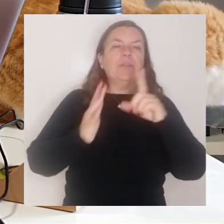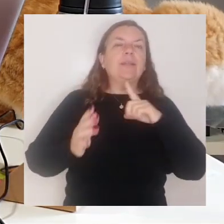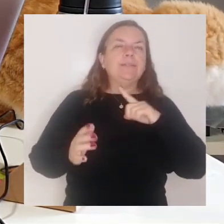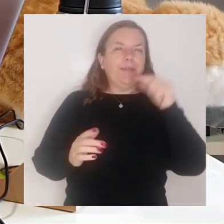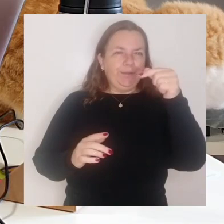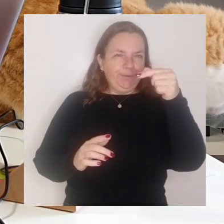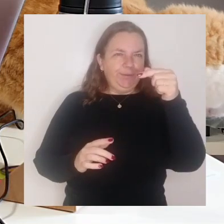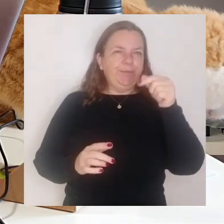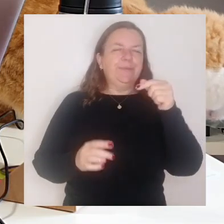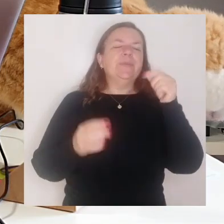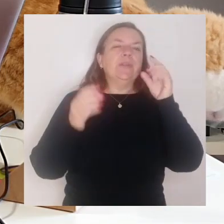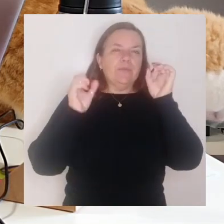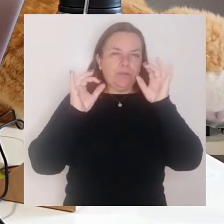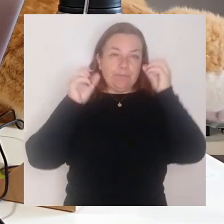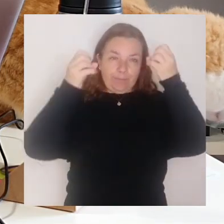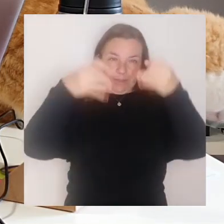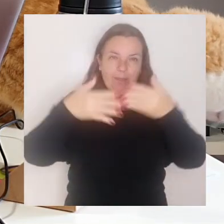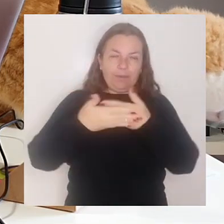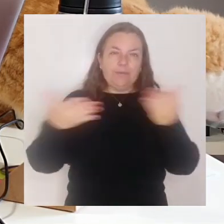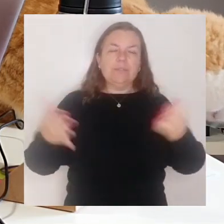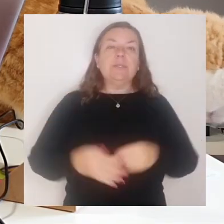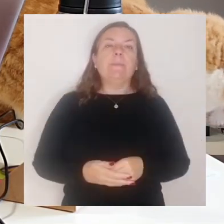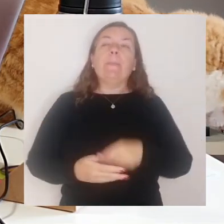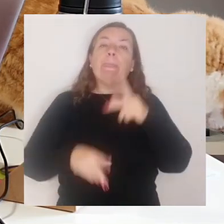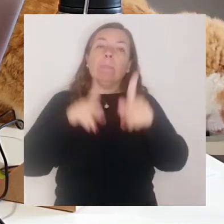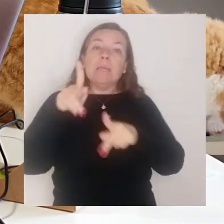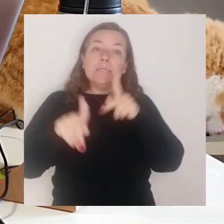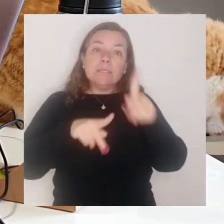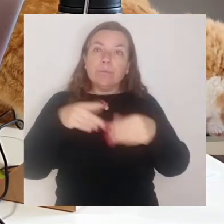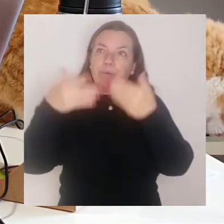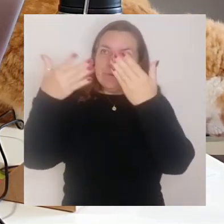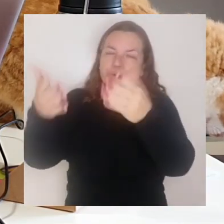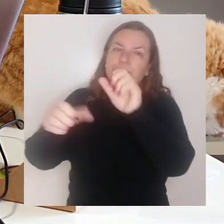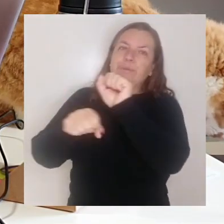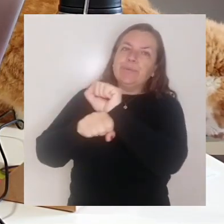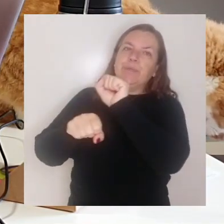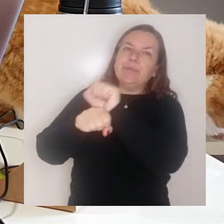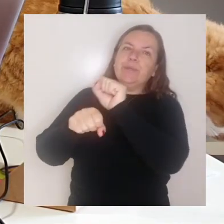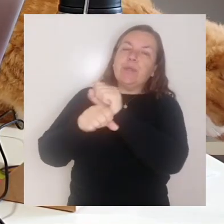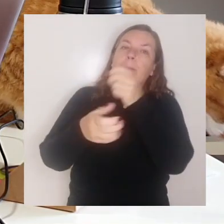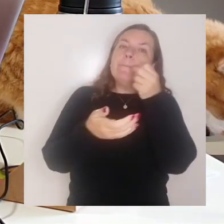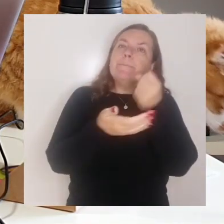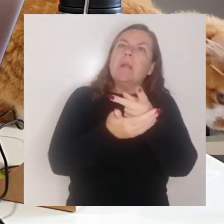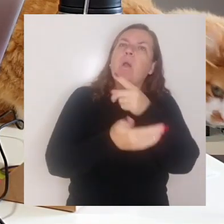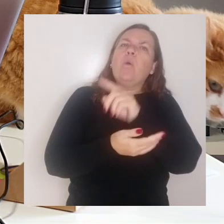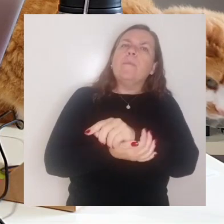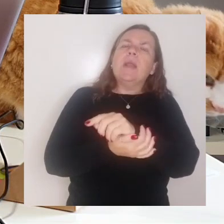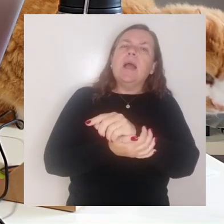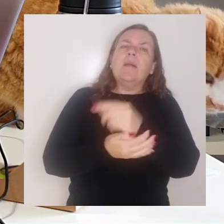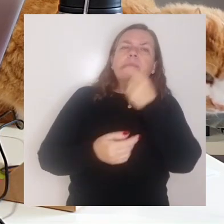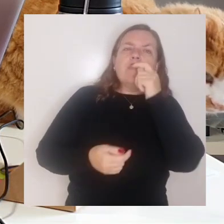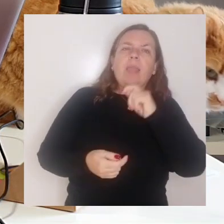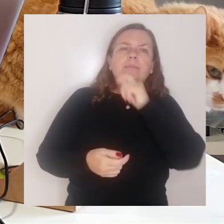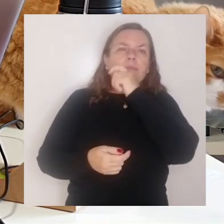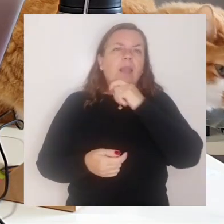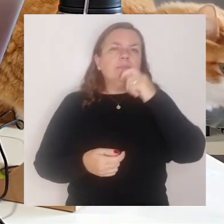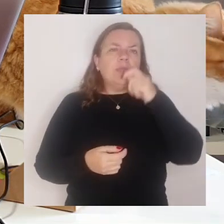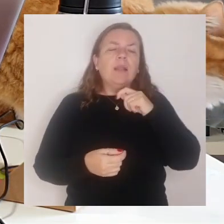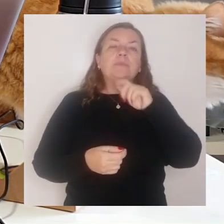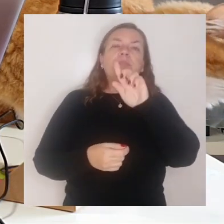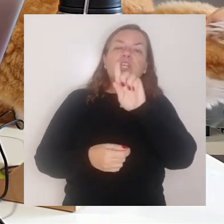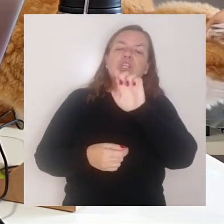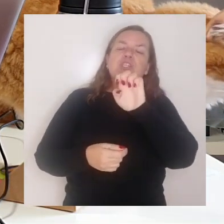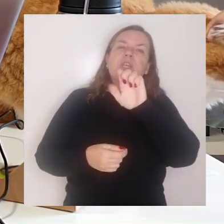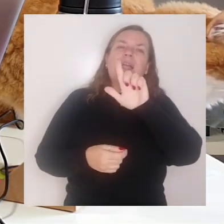tem um motivo nobre e eu vou te contar. Esse povo todo tá aí nessa fila esperando para comprar sorvete da gelateria De